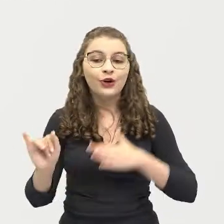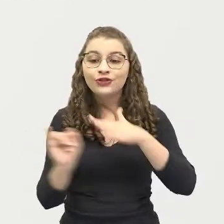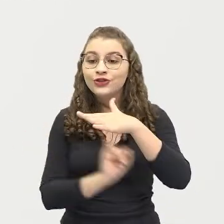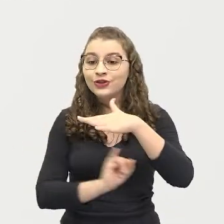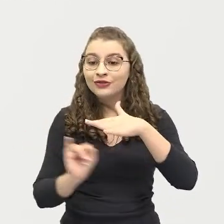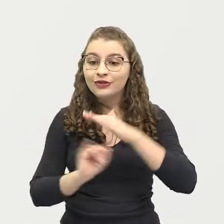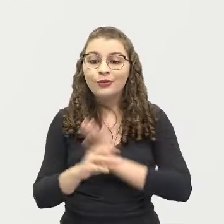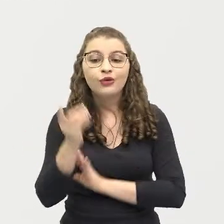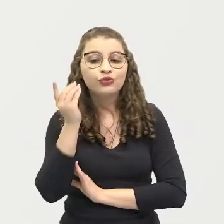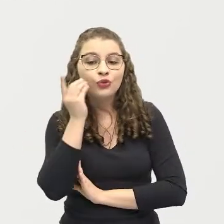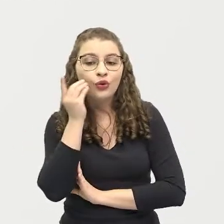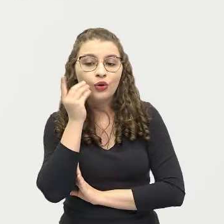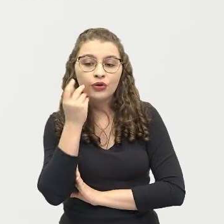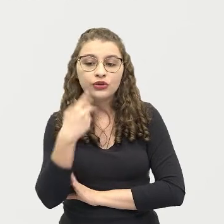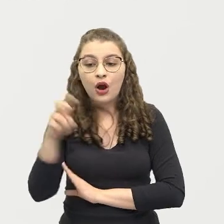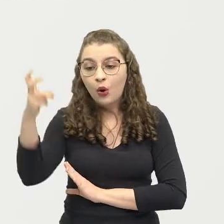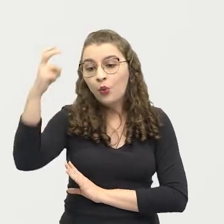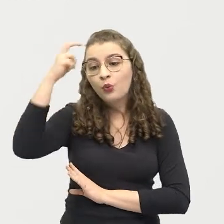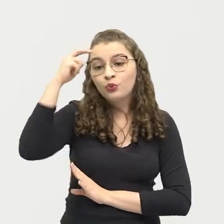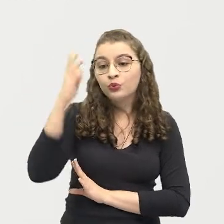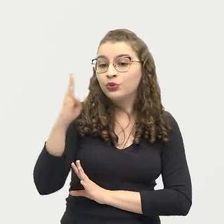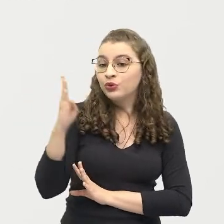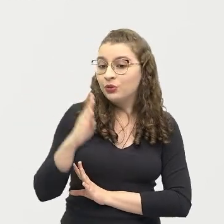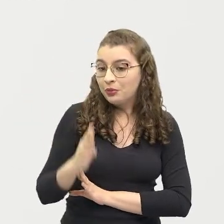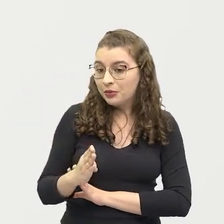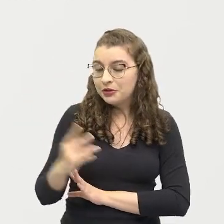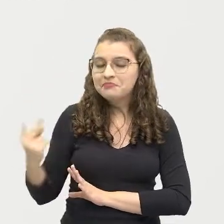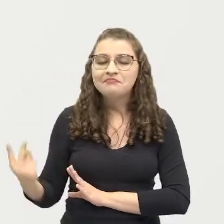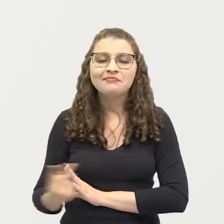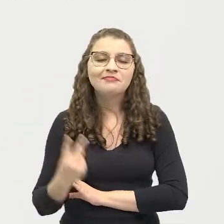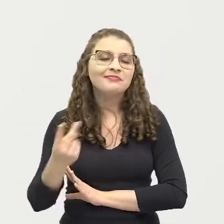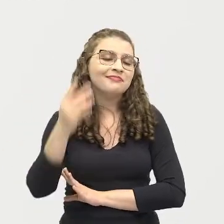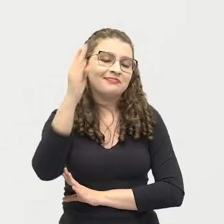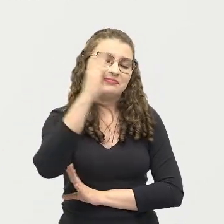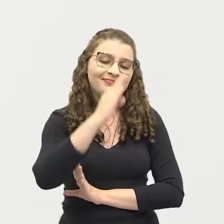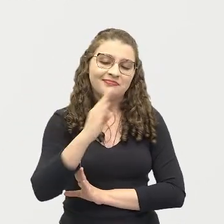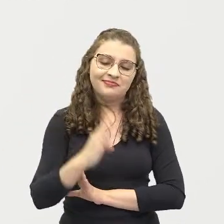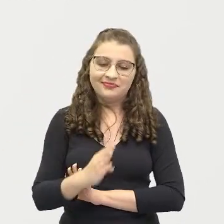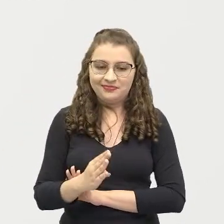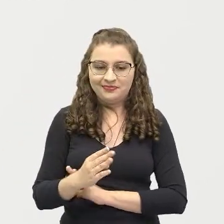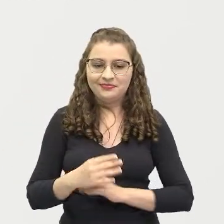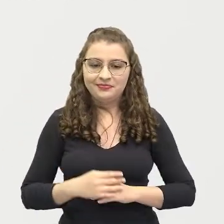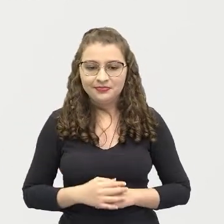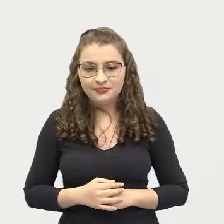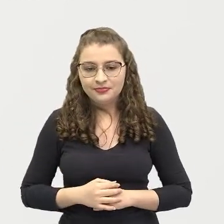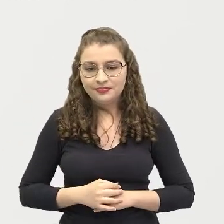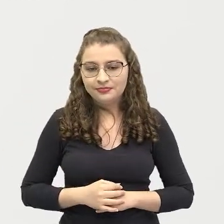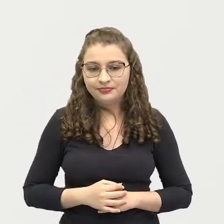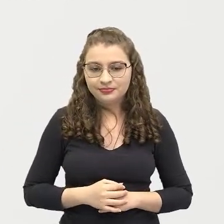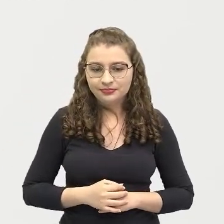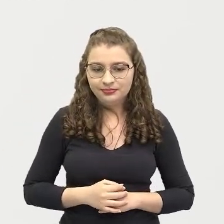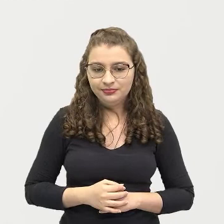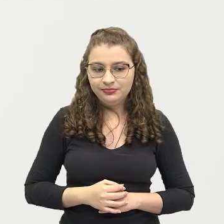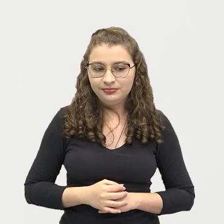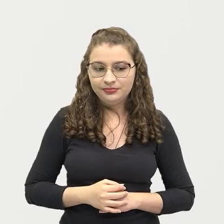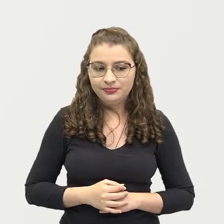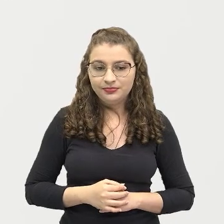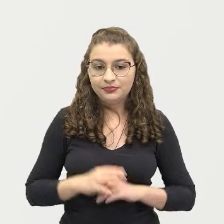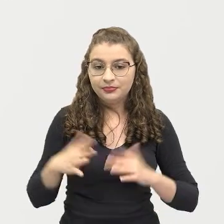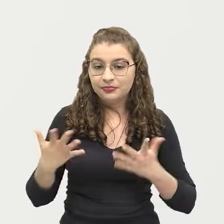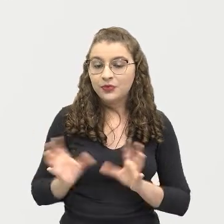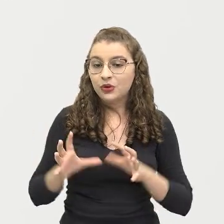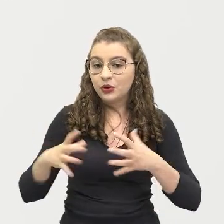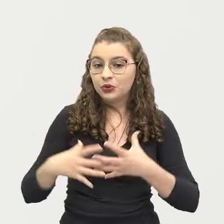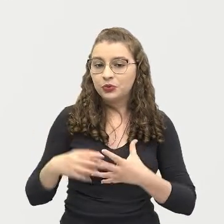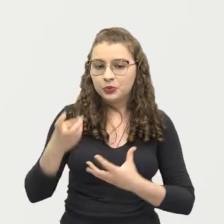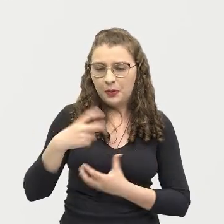valorizar o folclore brasileiro, valorizar o Brasil, uma nova linguagem. Muito bem, então logo importantes intelectuais